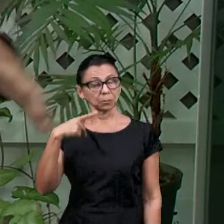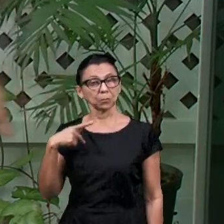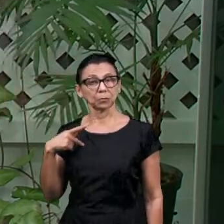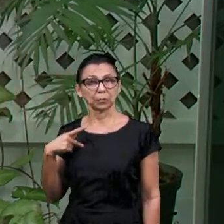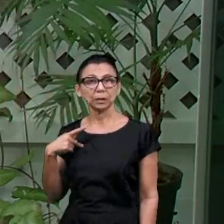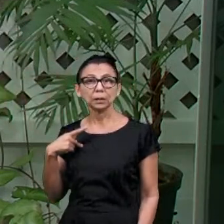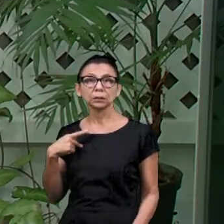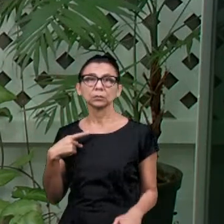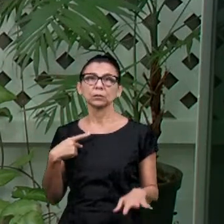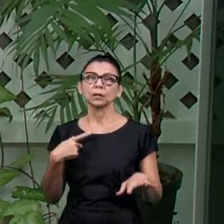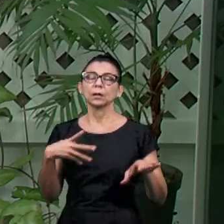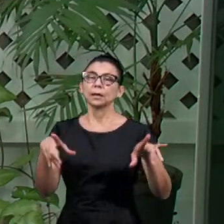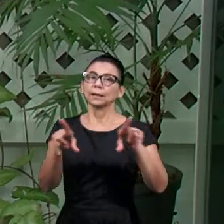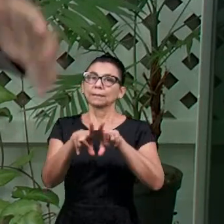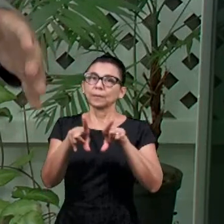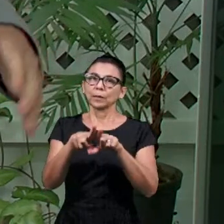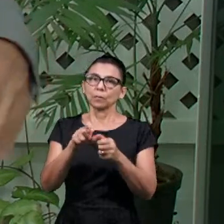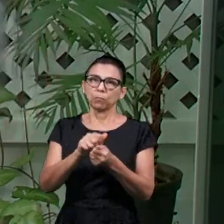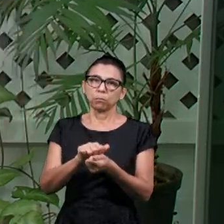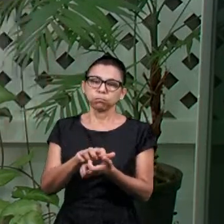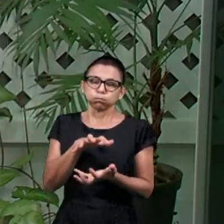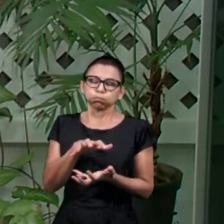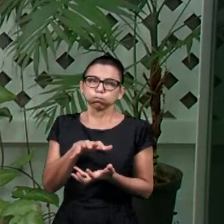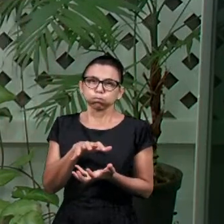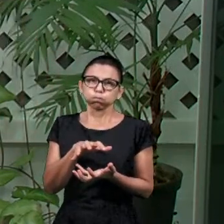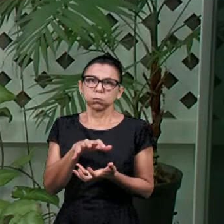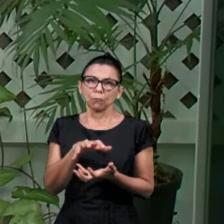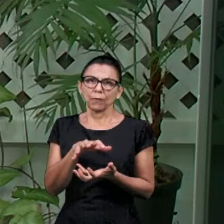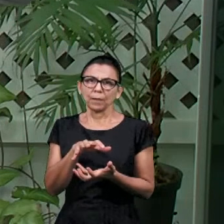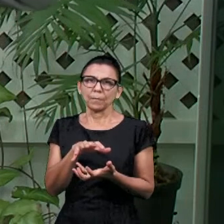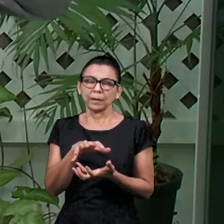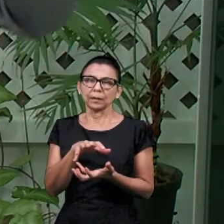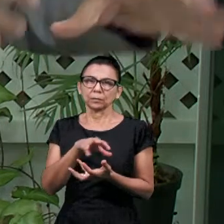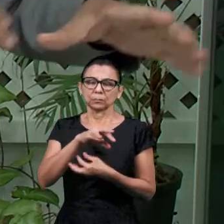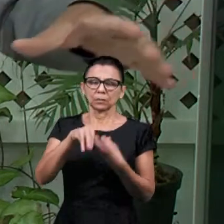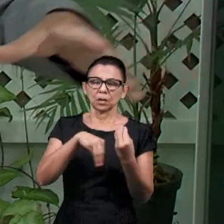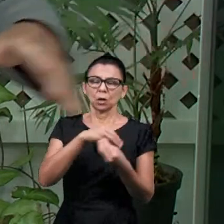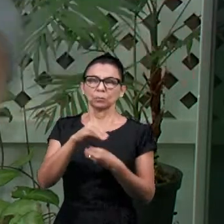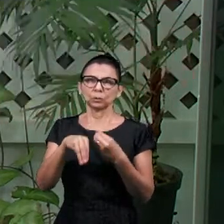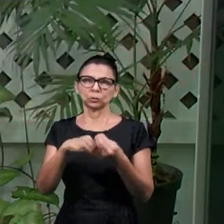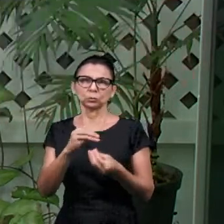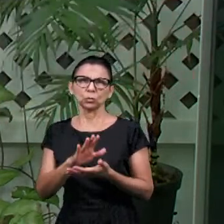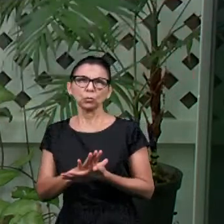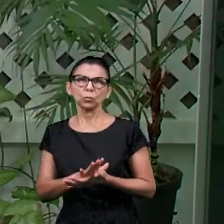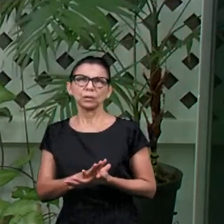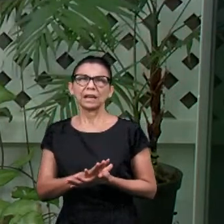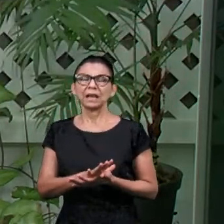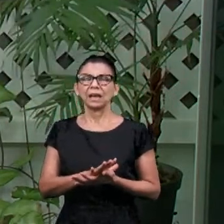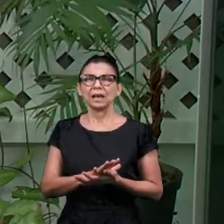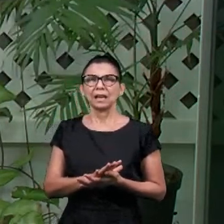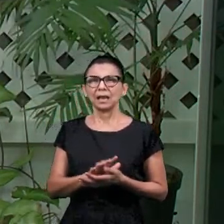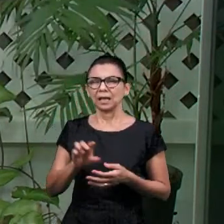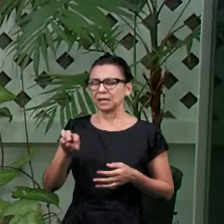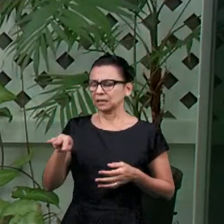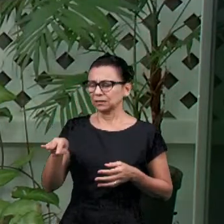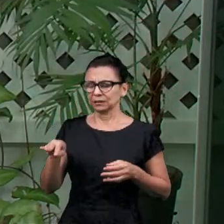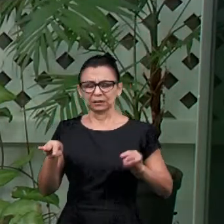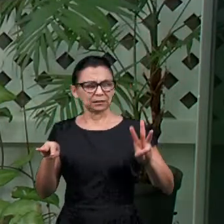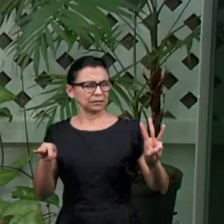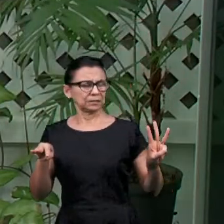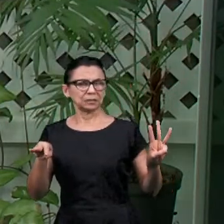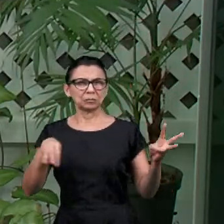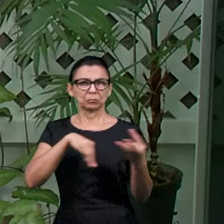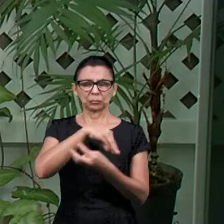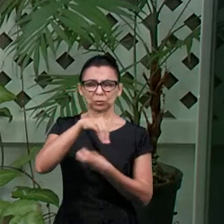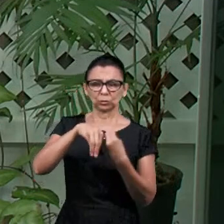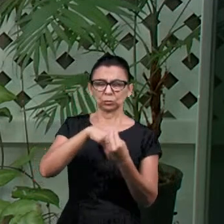podia colocar, onde ele mata a fé, onde ele joga o joio no meio do trigo, onde o inimigo